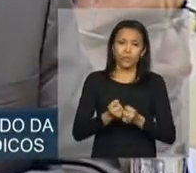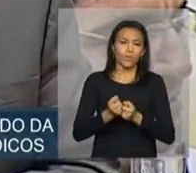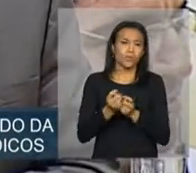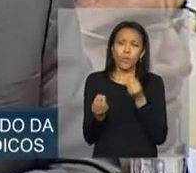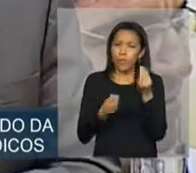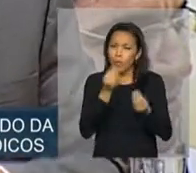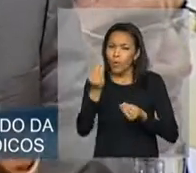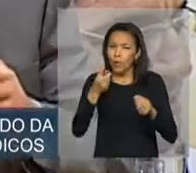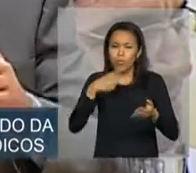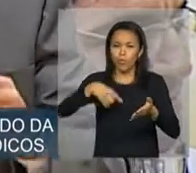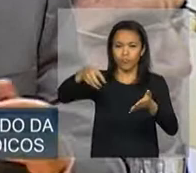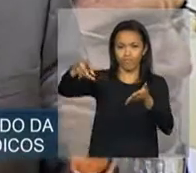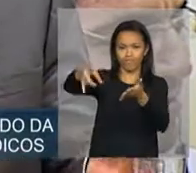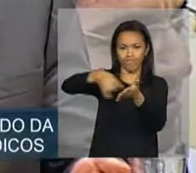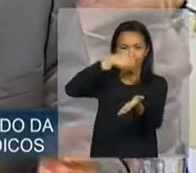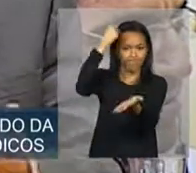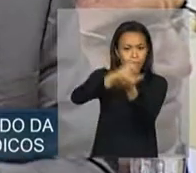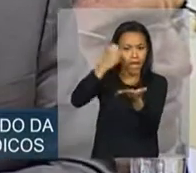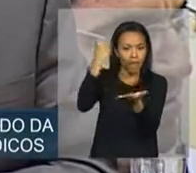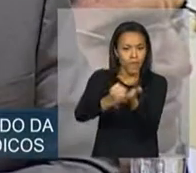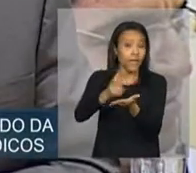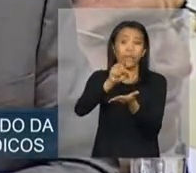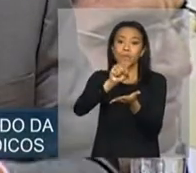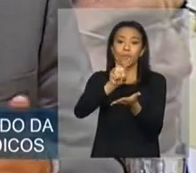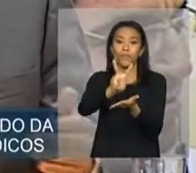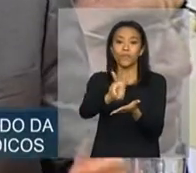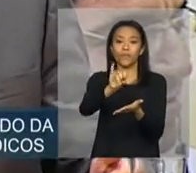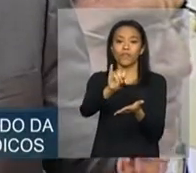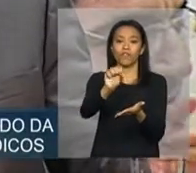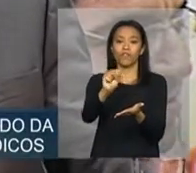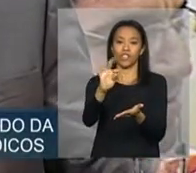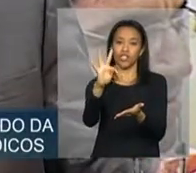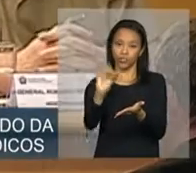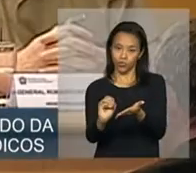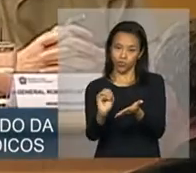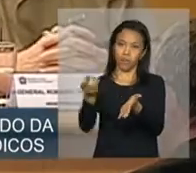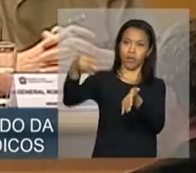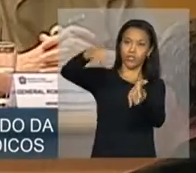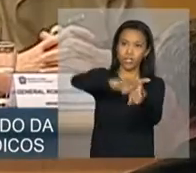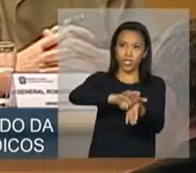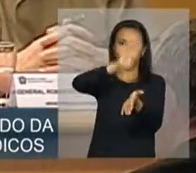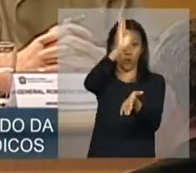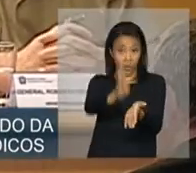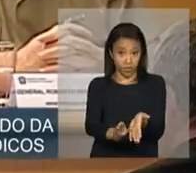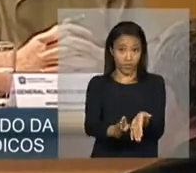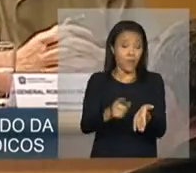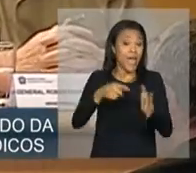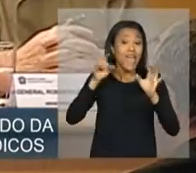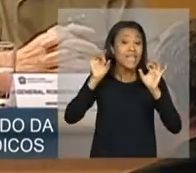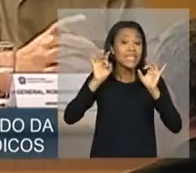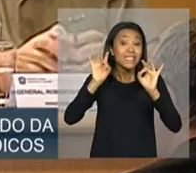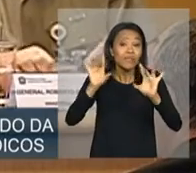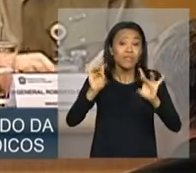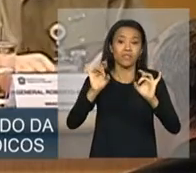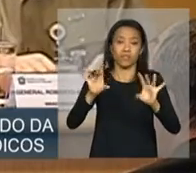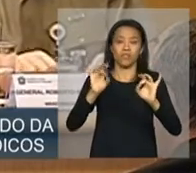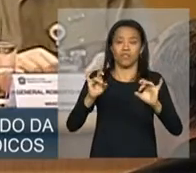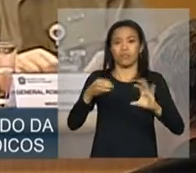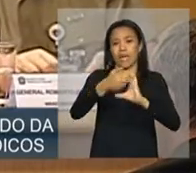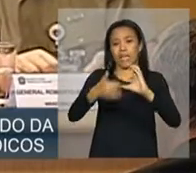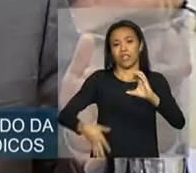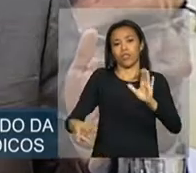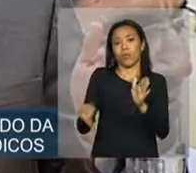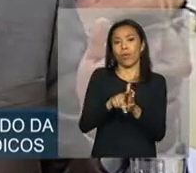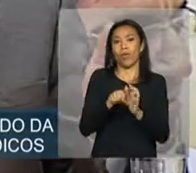específico de visto para esses profissionais que venham dentro do programa da emissão de serviço para tem características específicas esse visto